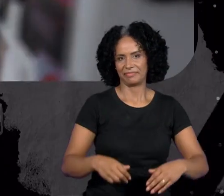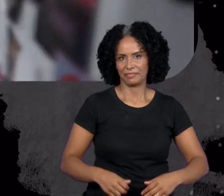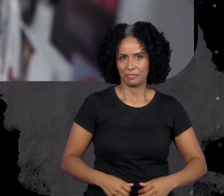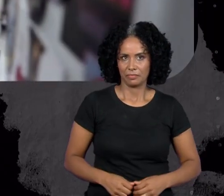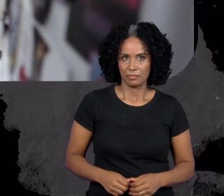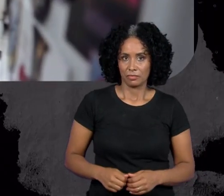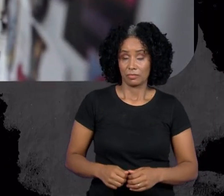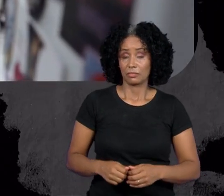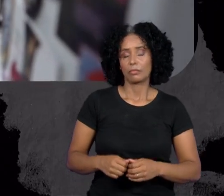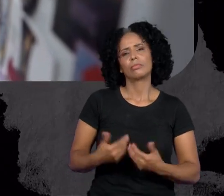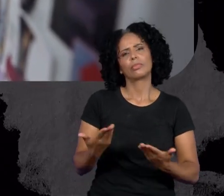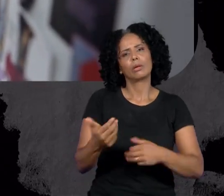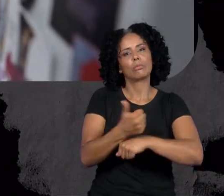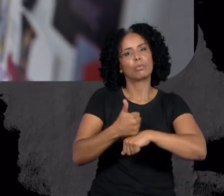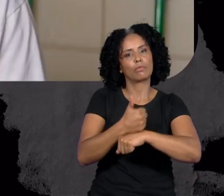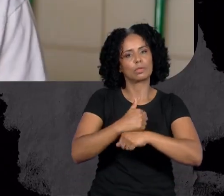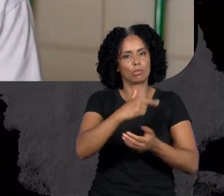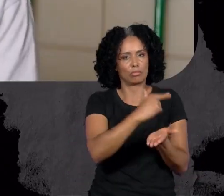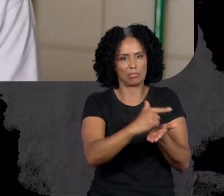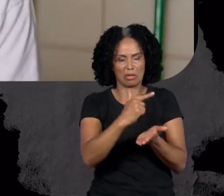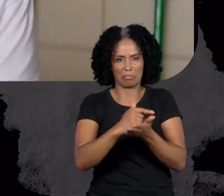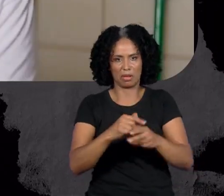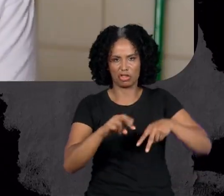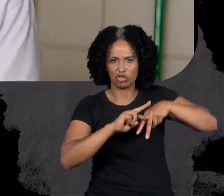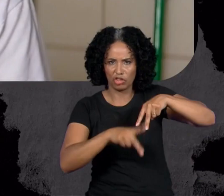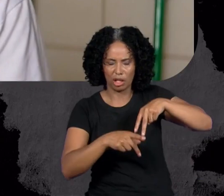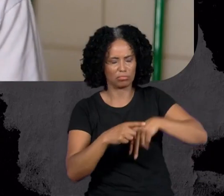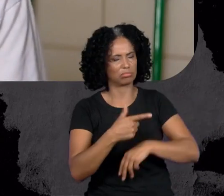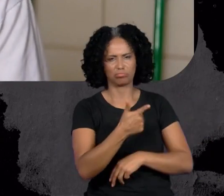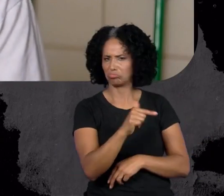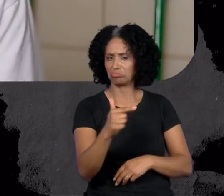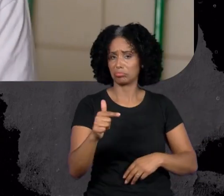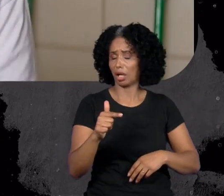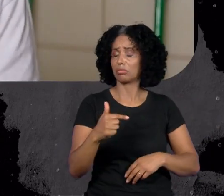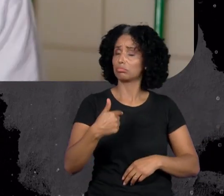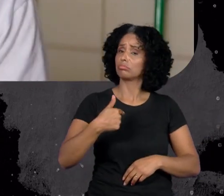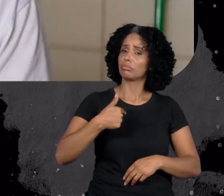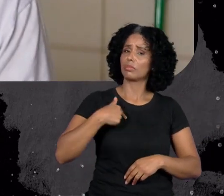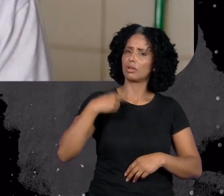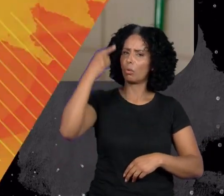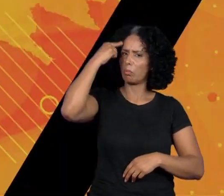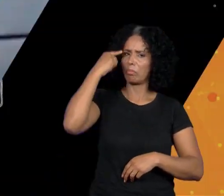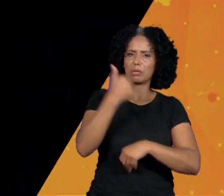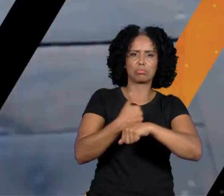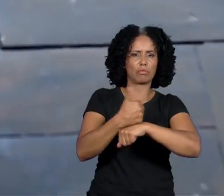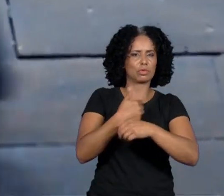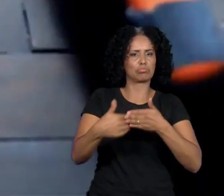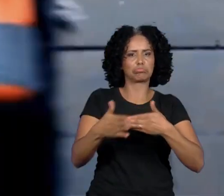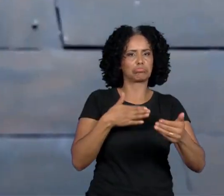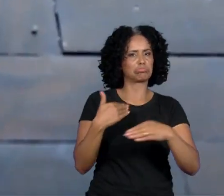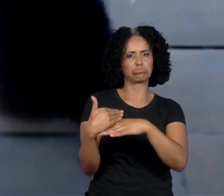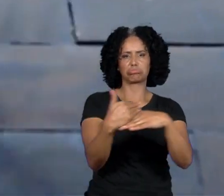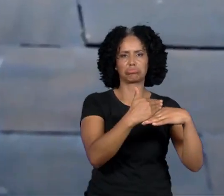Essa profissão da limpeza não tem gênero. Eu sempre enxergo isso como uma profissão como qualquer outra.